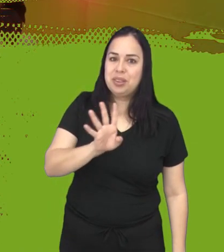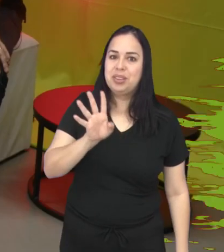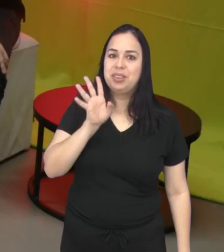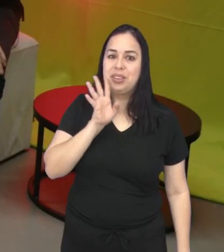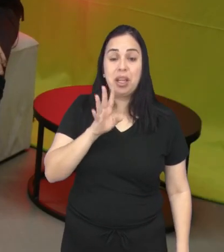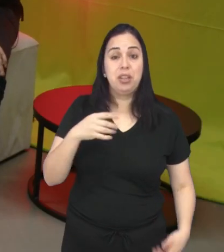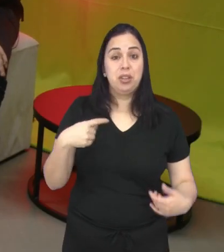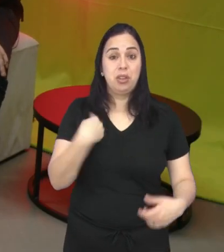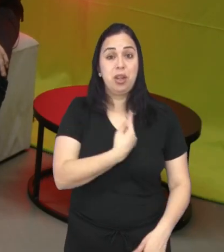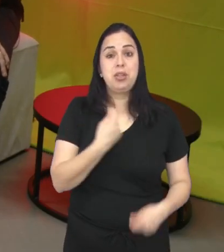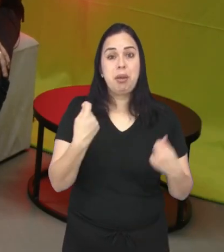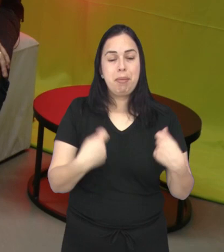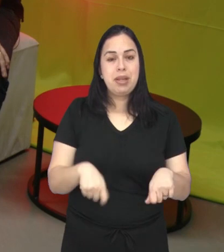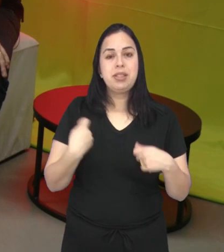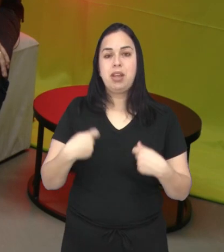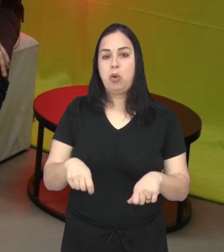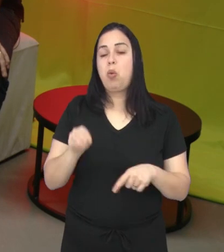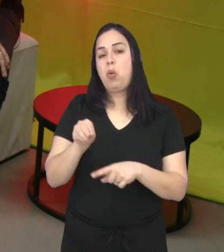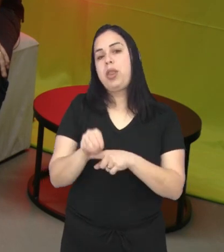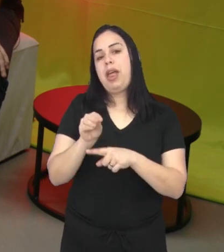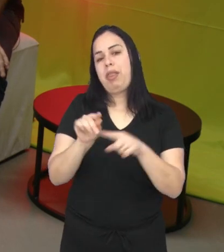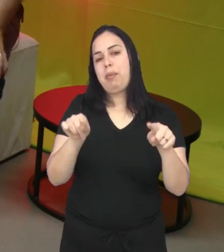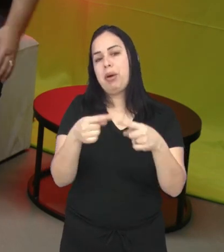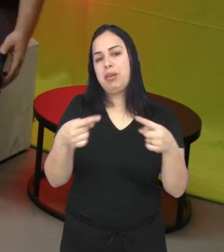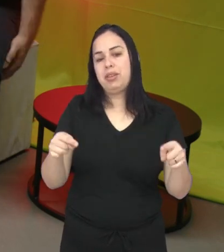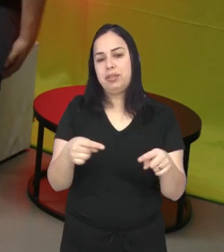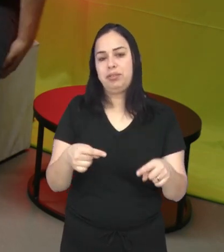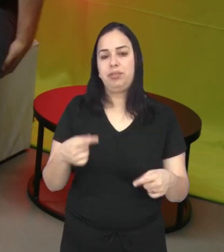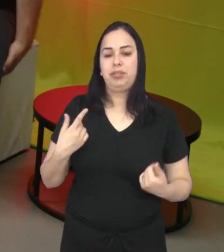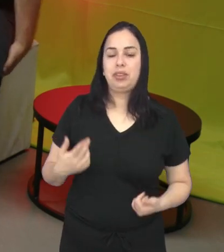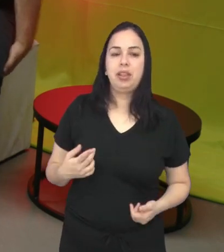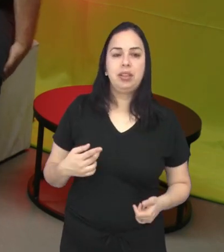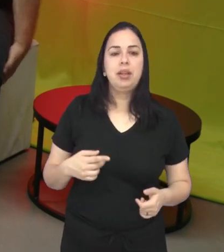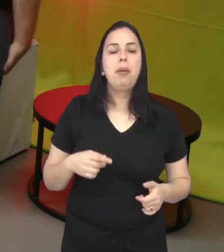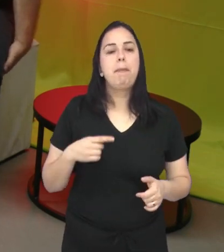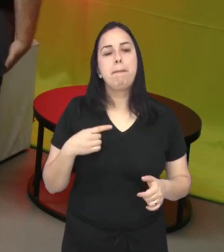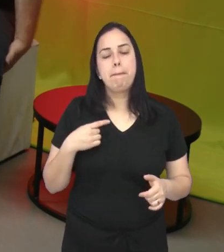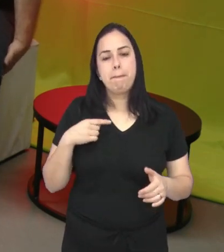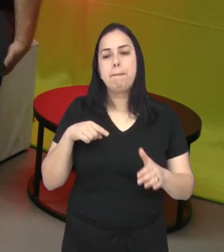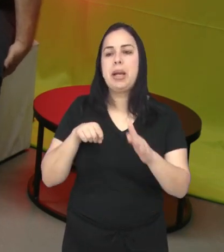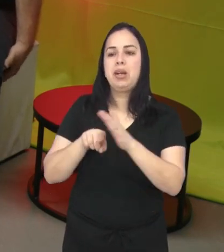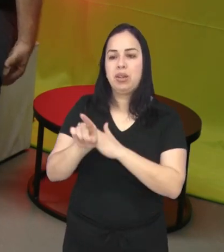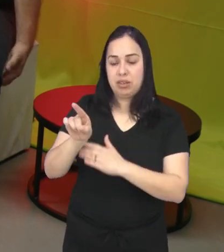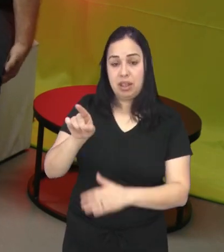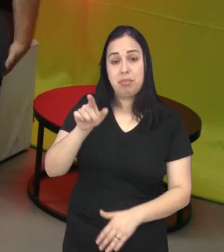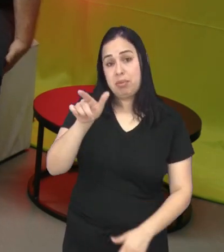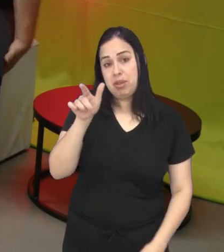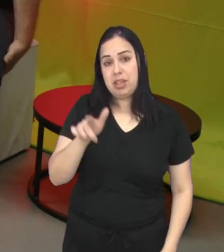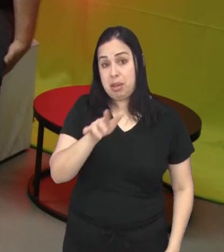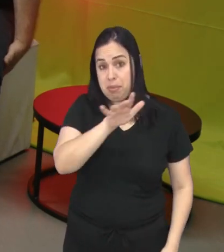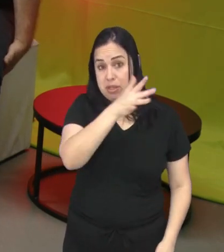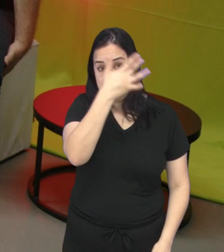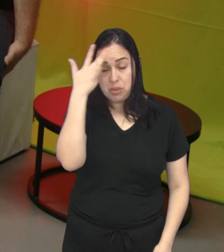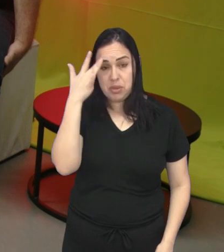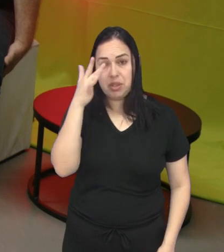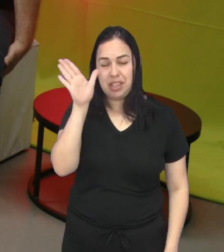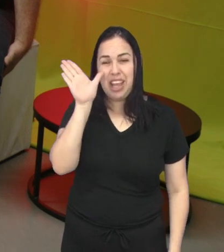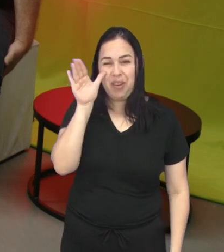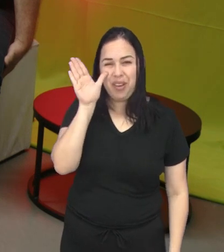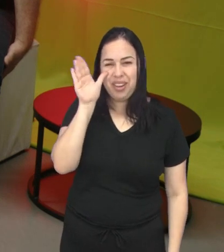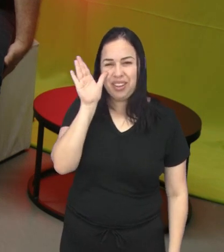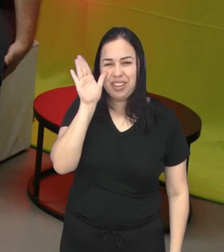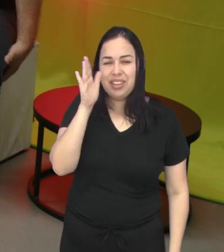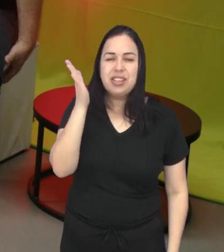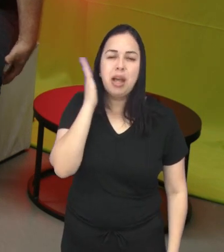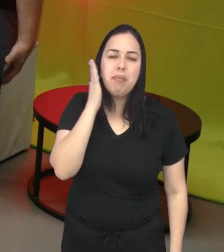Muito legal, né, essa iniciativa, gente. A gente precisa, né, preservar a nossa música. E, Jax, queria perguntar para você, para quem está assistindo agora